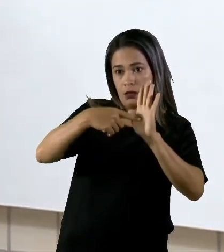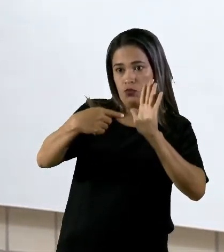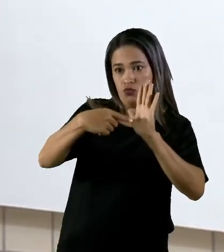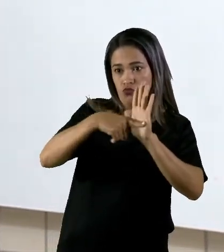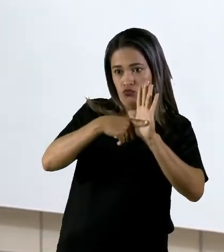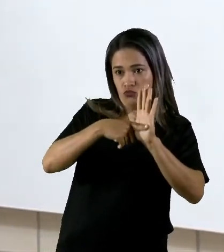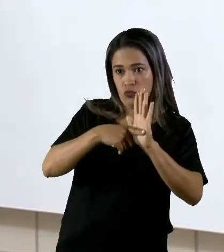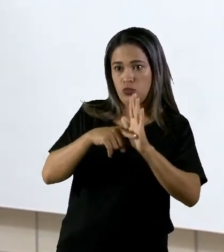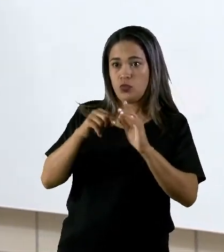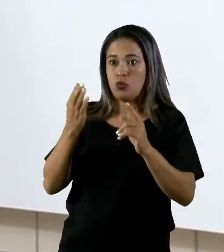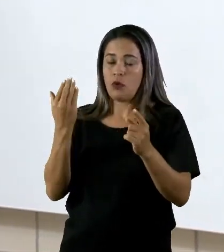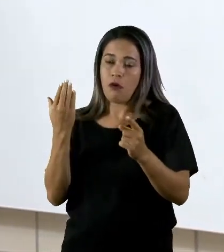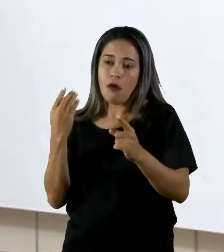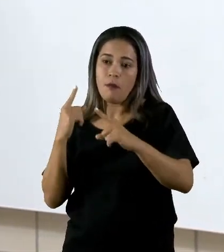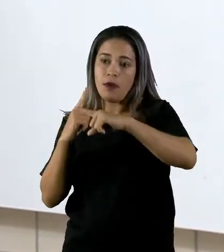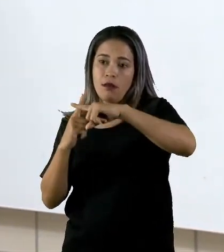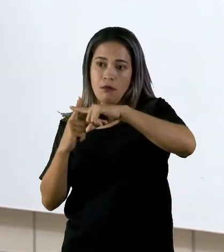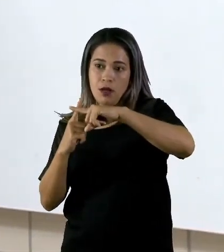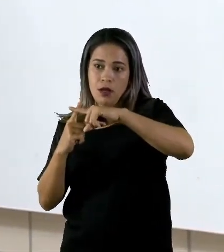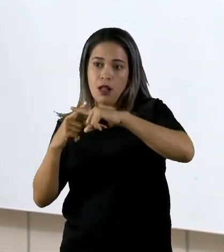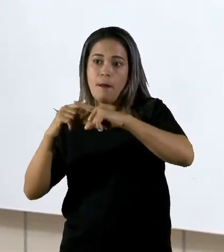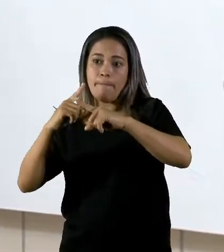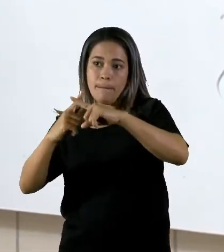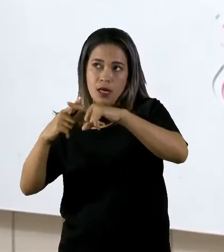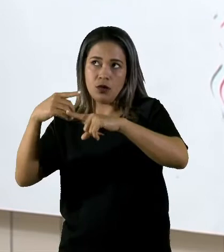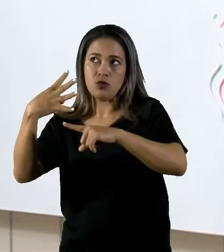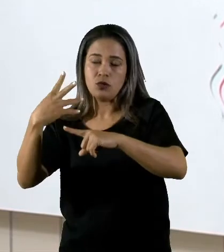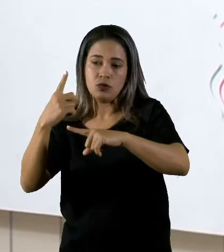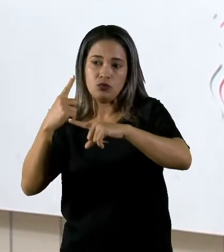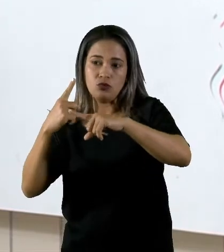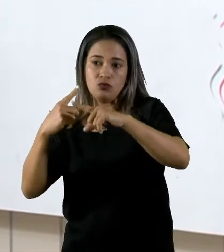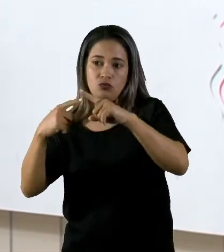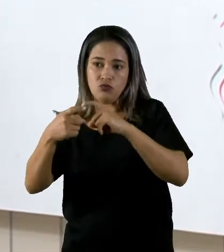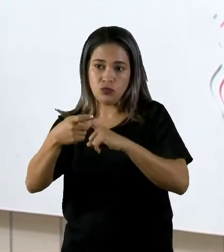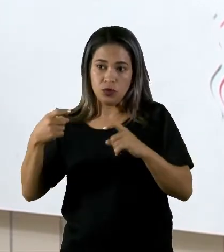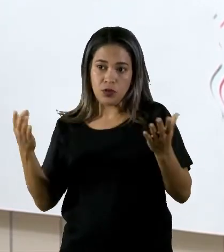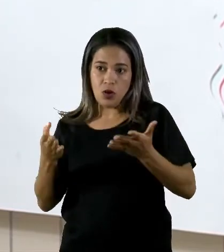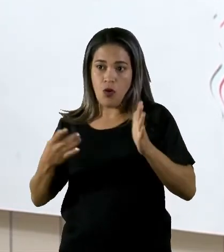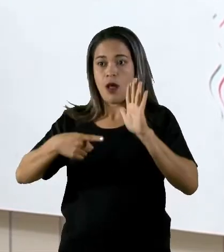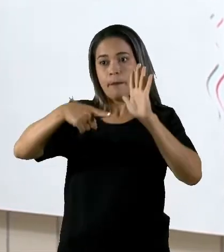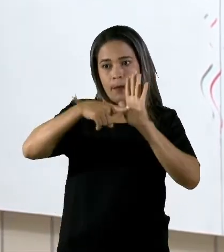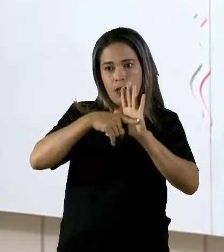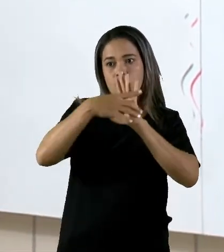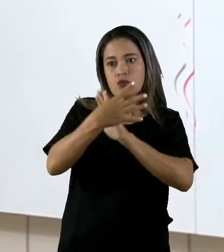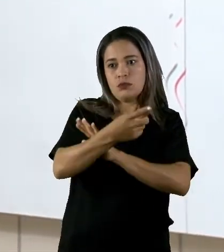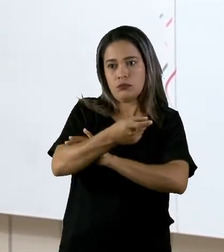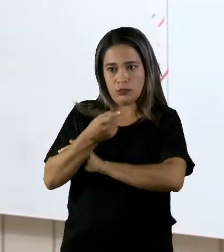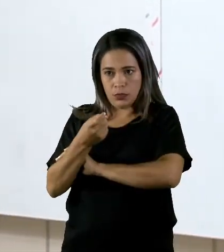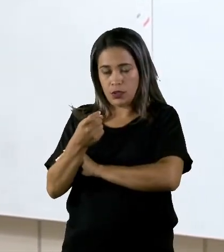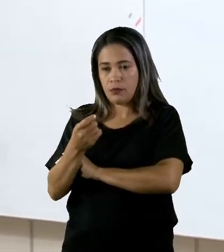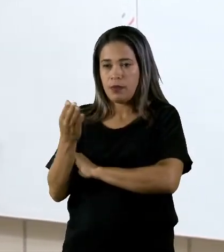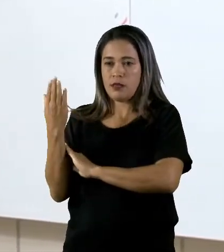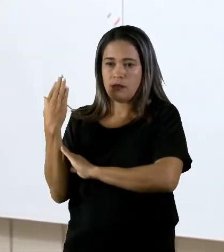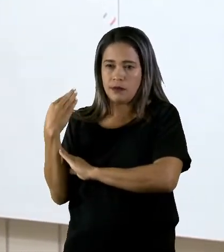O que era mais 4x, vem menos 4x. O que era mais 4